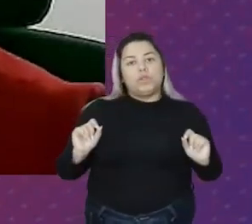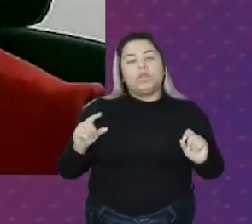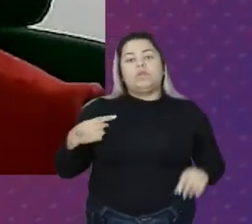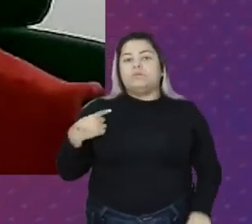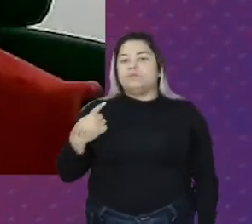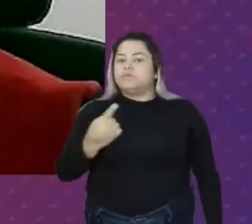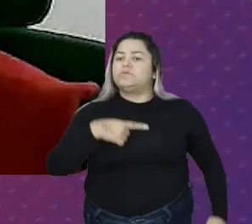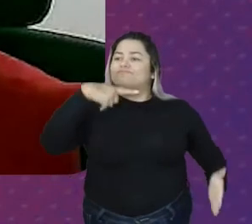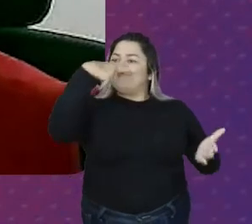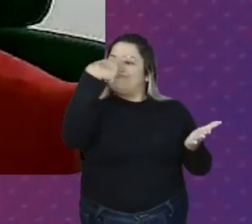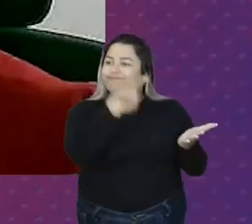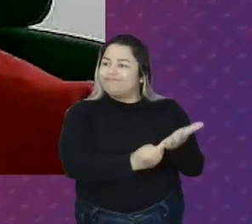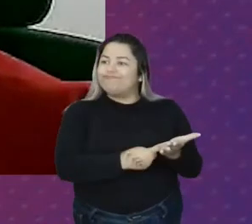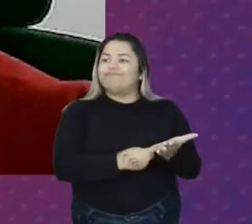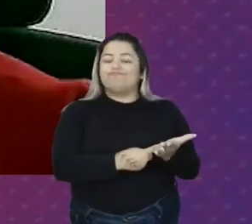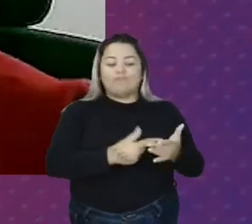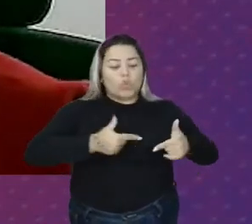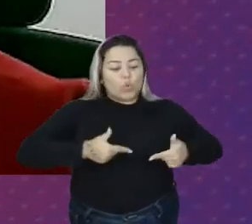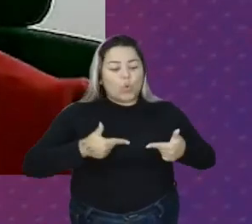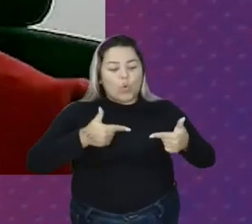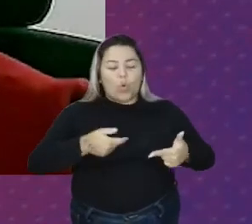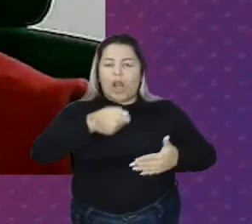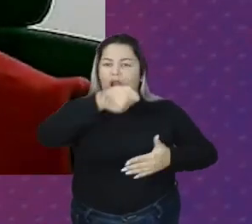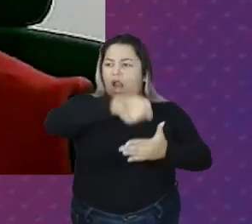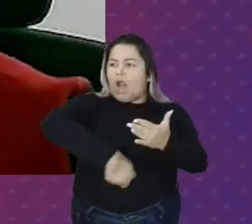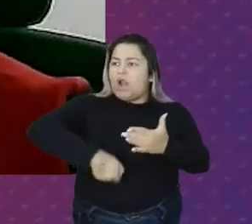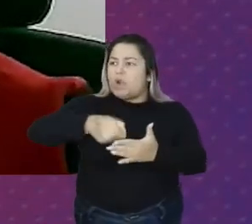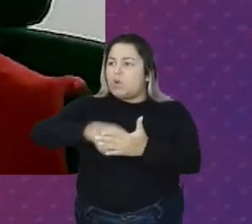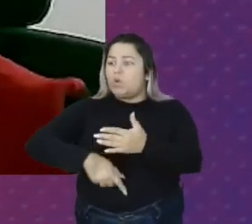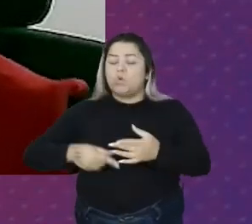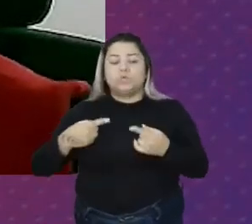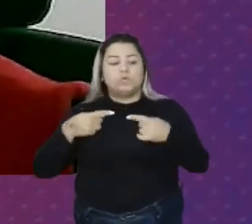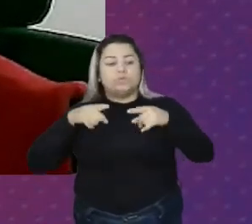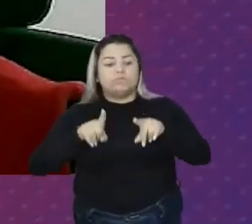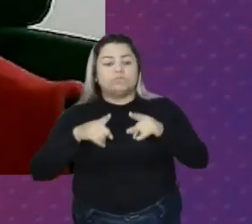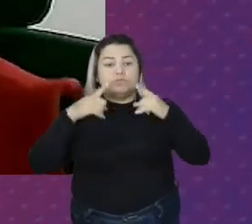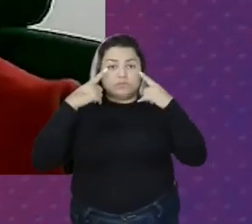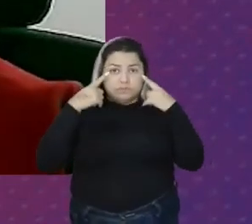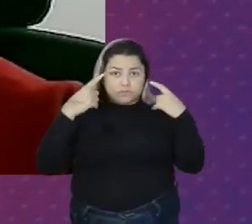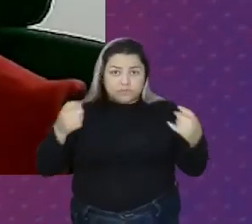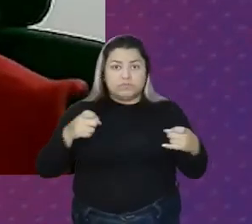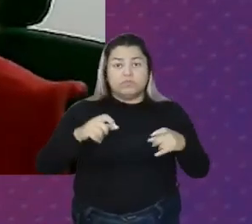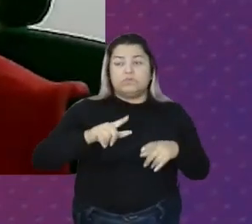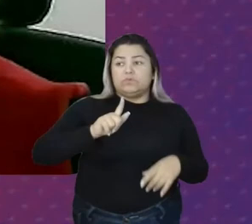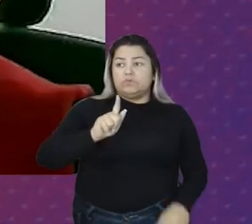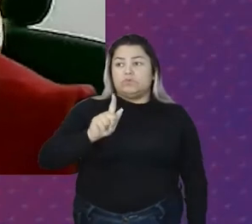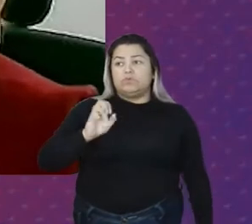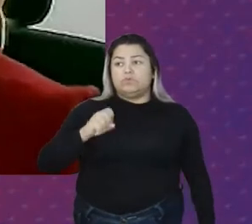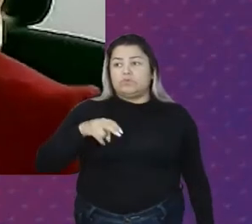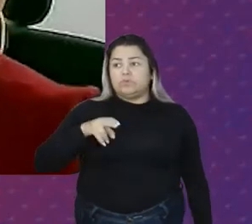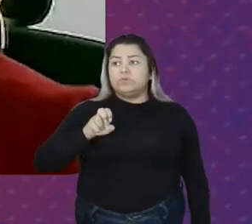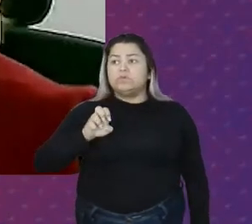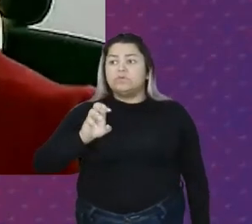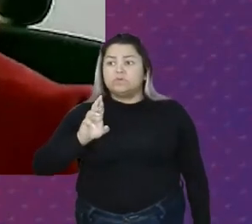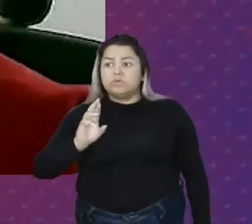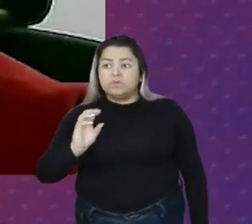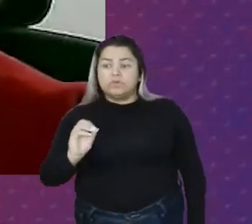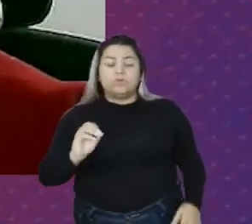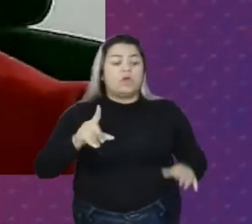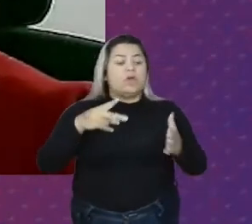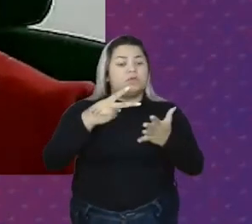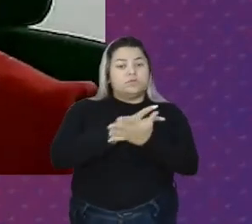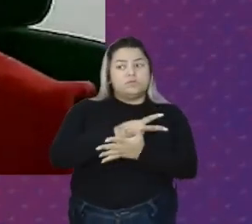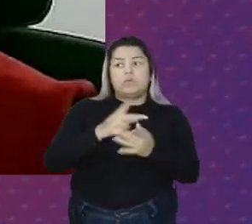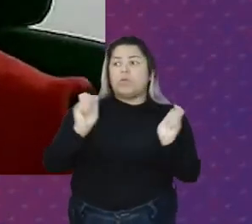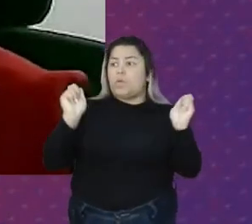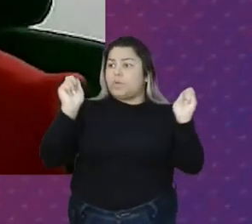nosso compromisso com a luta contra a violência política de gênero se faz cada vez mais necessário.